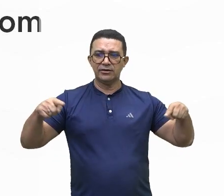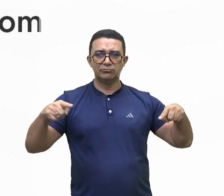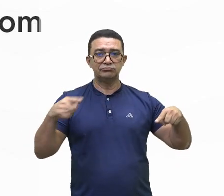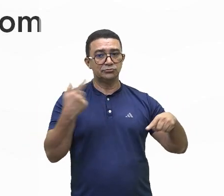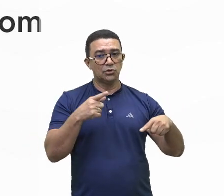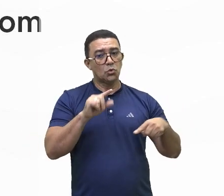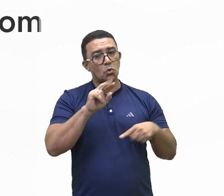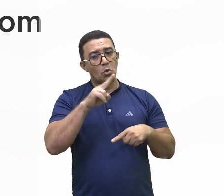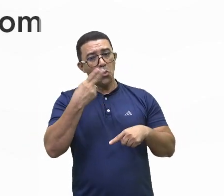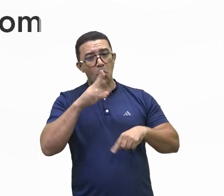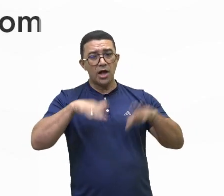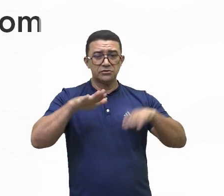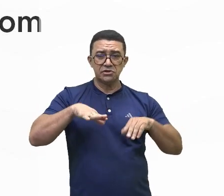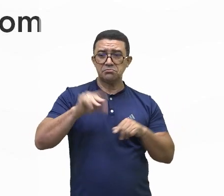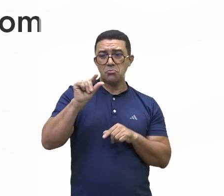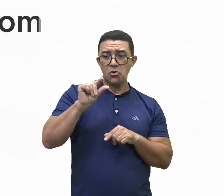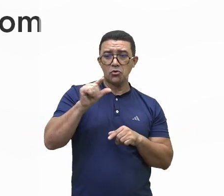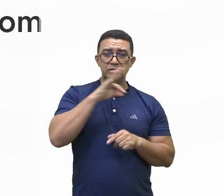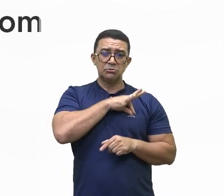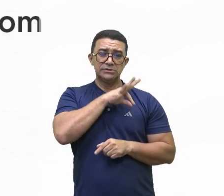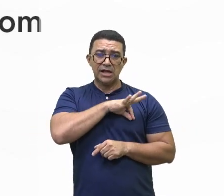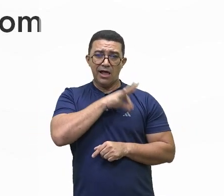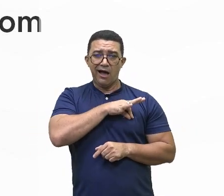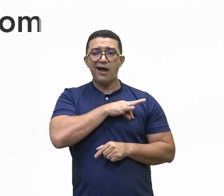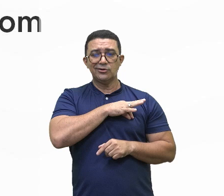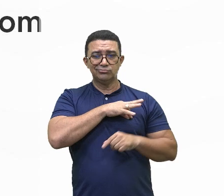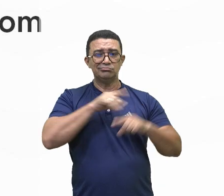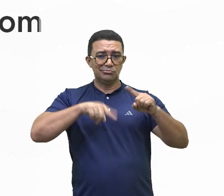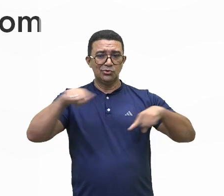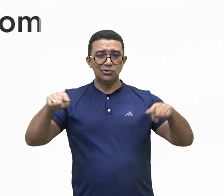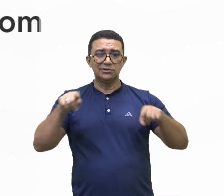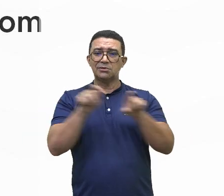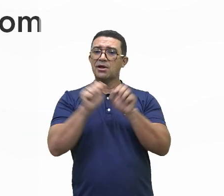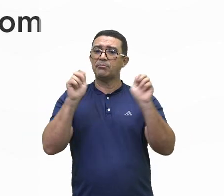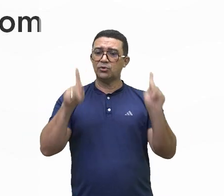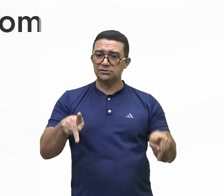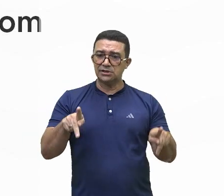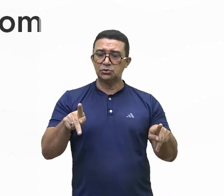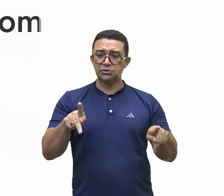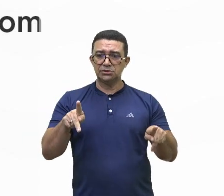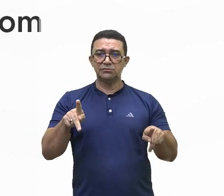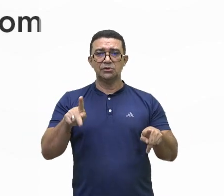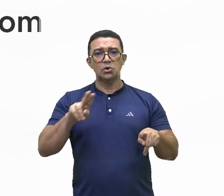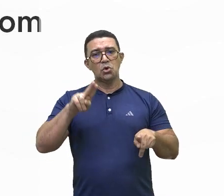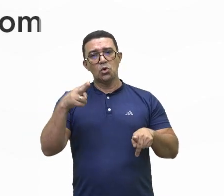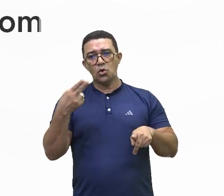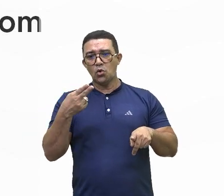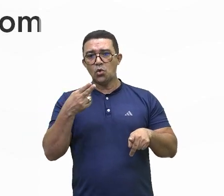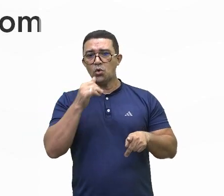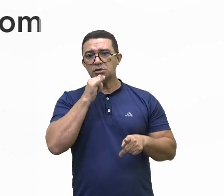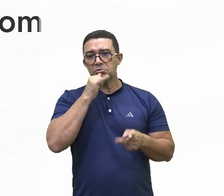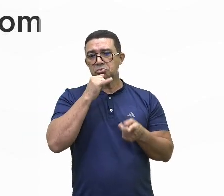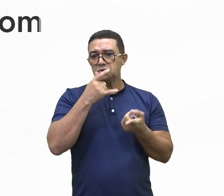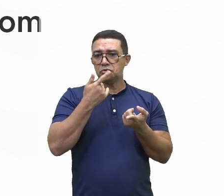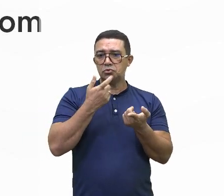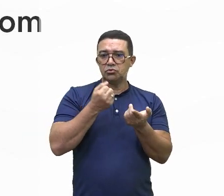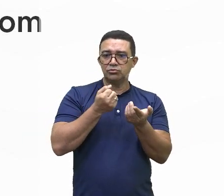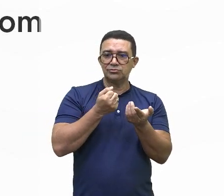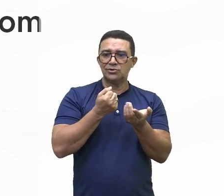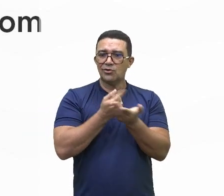muito pouco, como o valor do salário, da aposentadoria ou de rendimentos de aluguel.